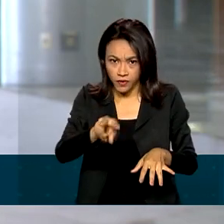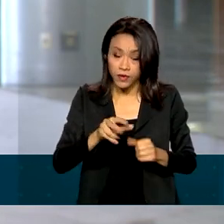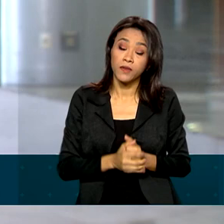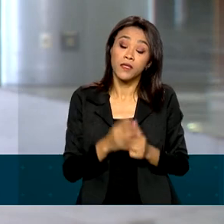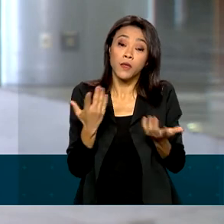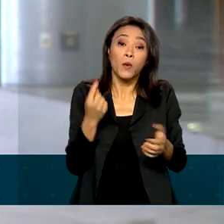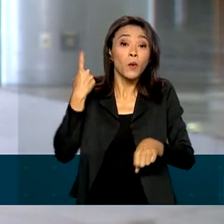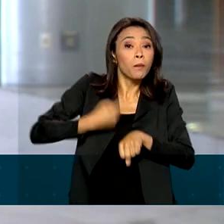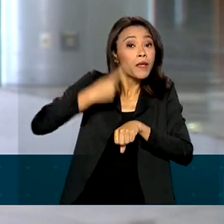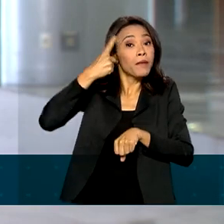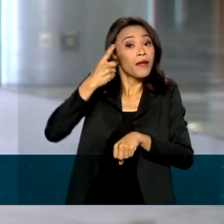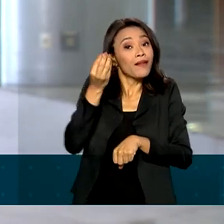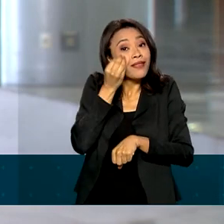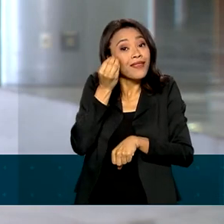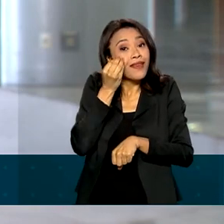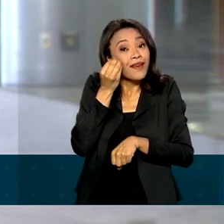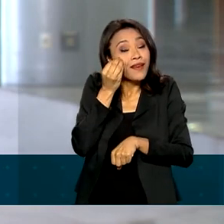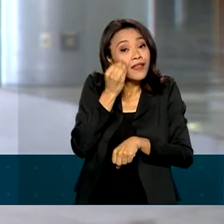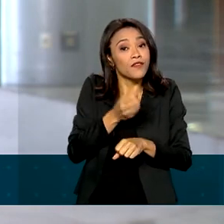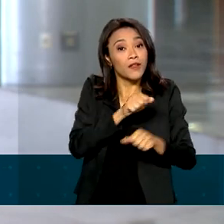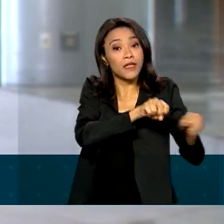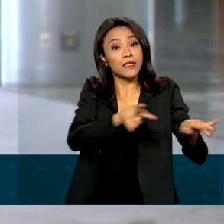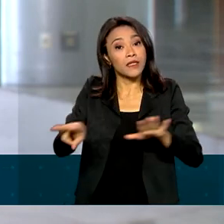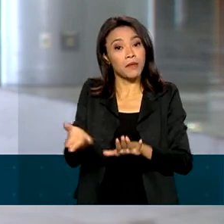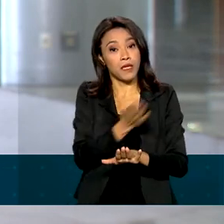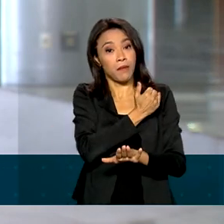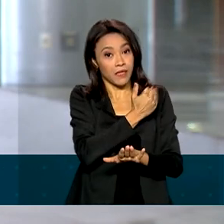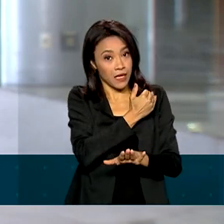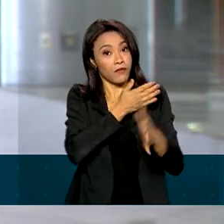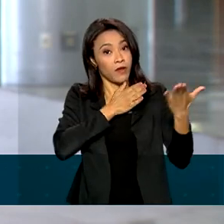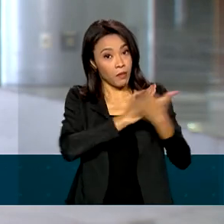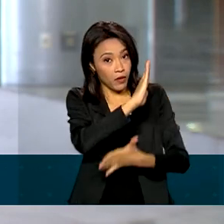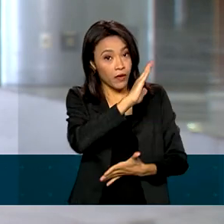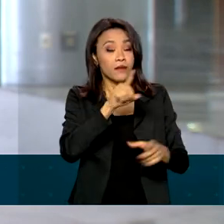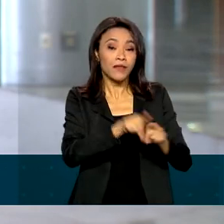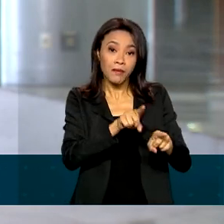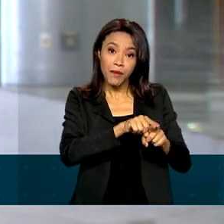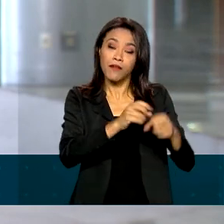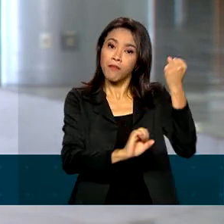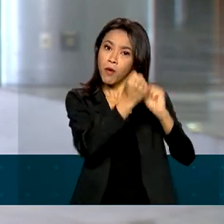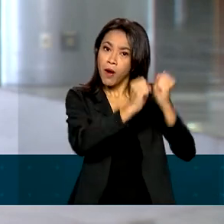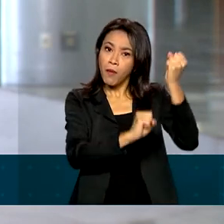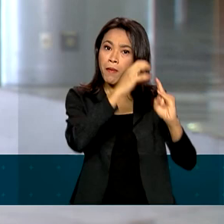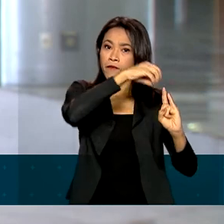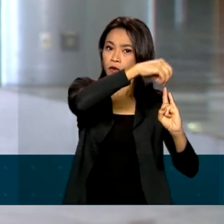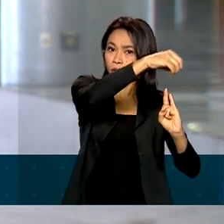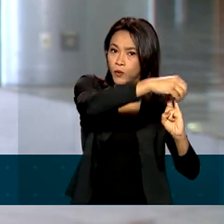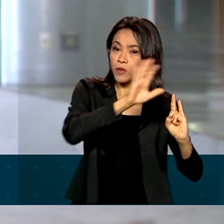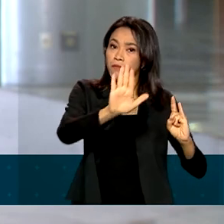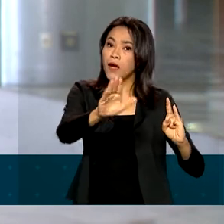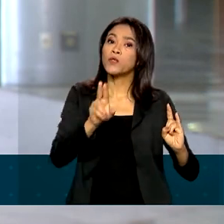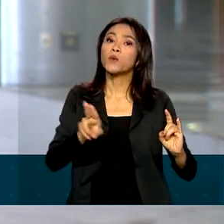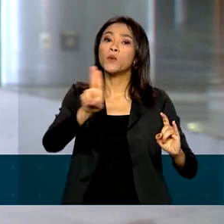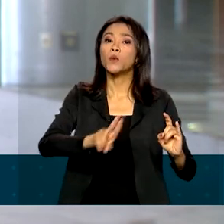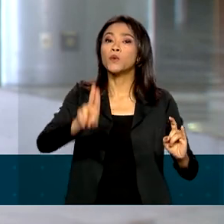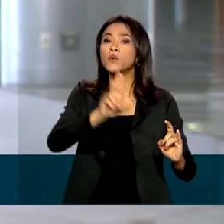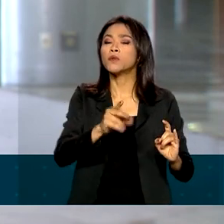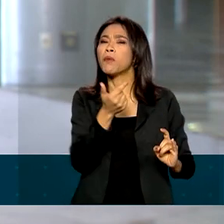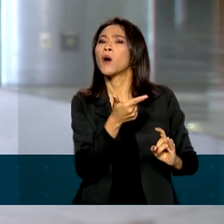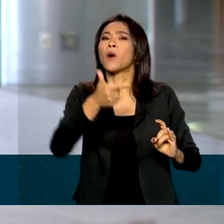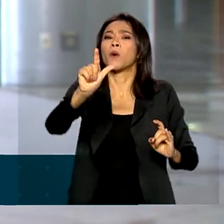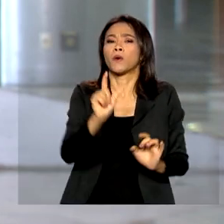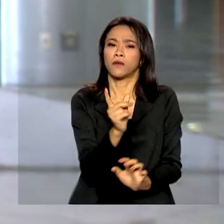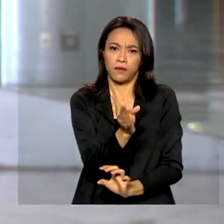Lembrando que o primeiro teste foi aprovado na semana passada também fabricado pela Fiocruz só que neste caso utiliza uma tecnologia diferente